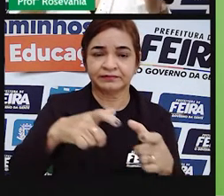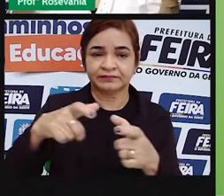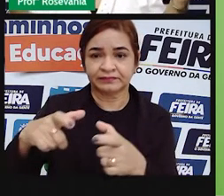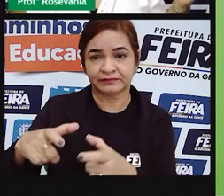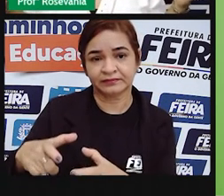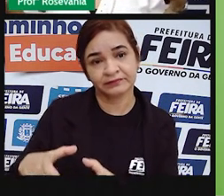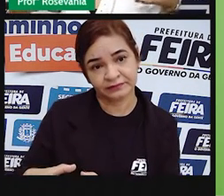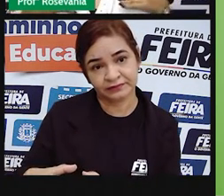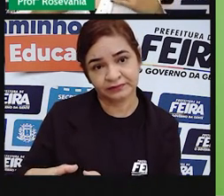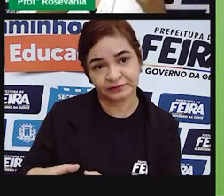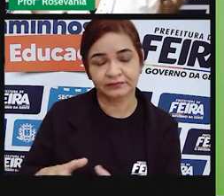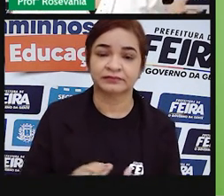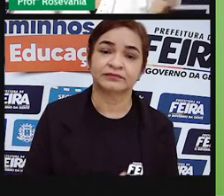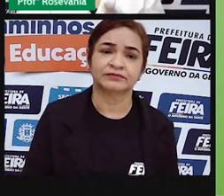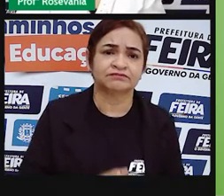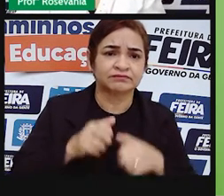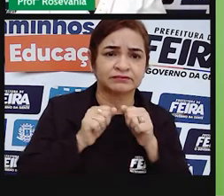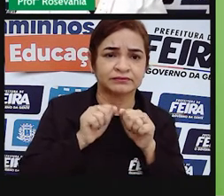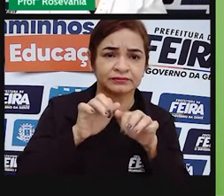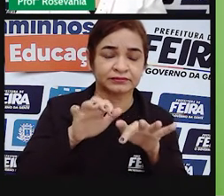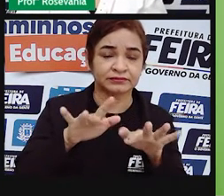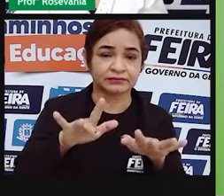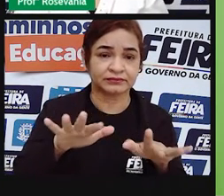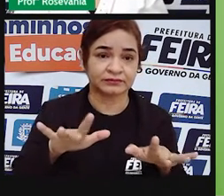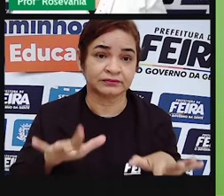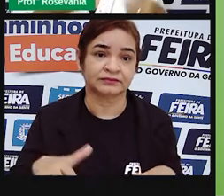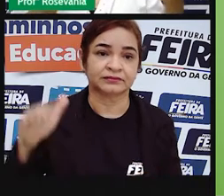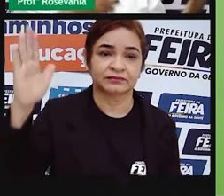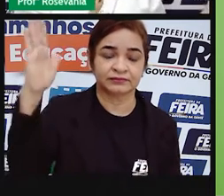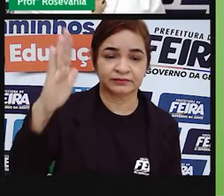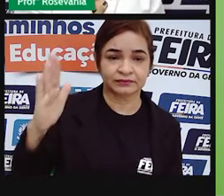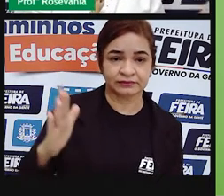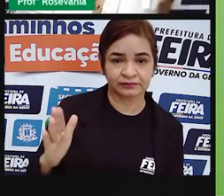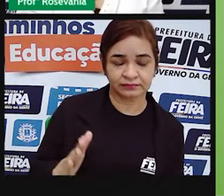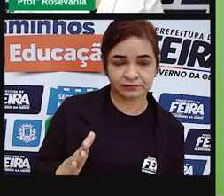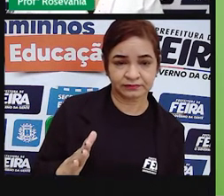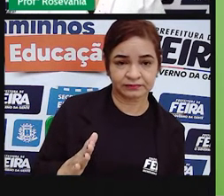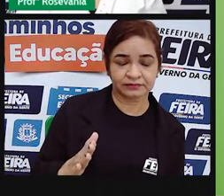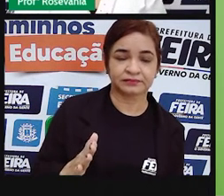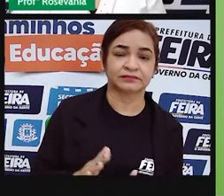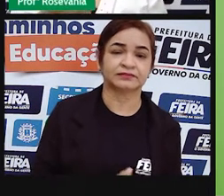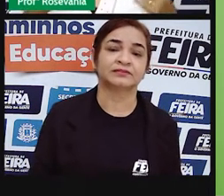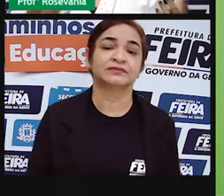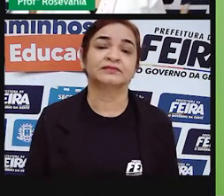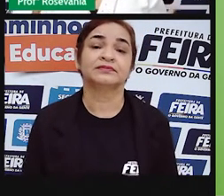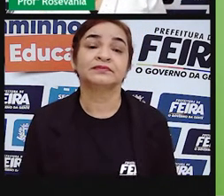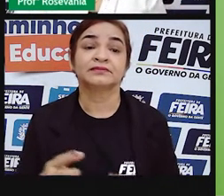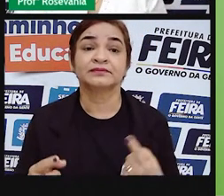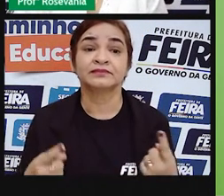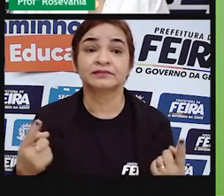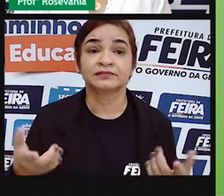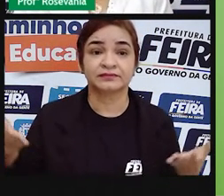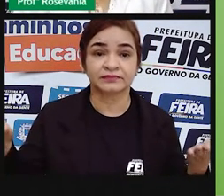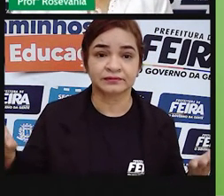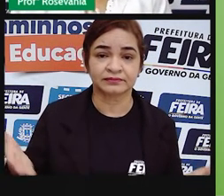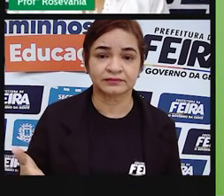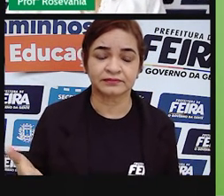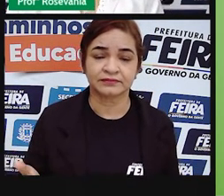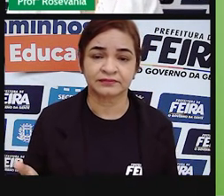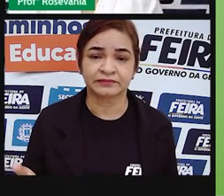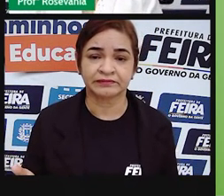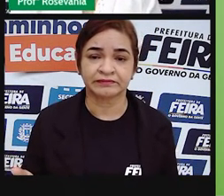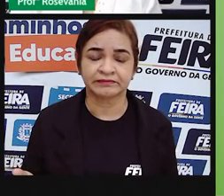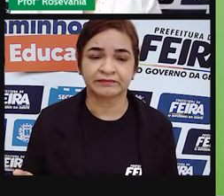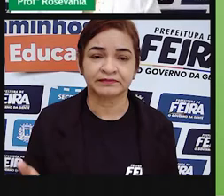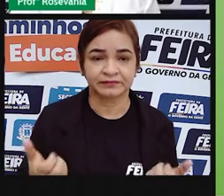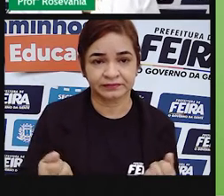imigrantes, eles se espalharam, né, pelo Brasil como um todo, que nós já vimos, né, em outros momentos, e agora bora entender um